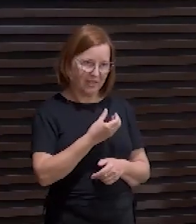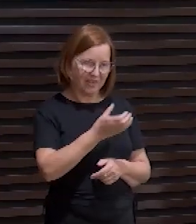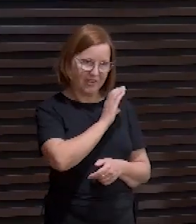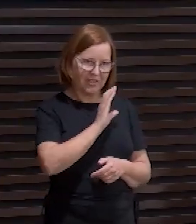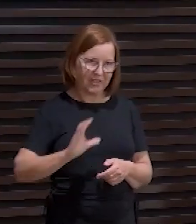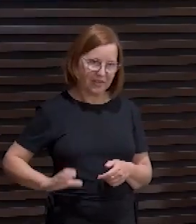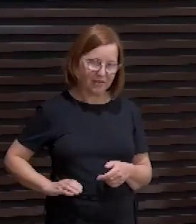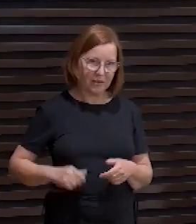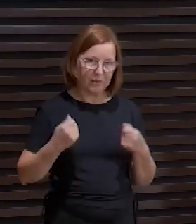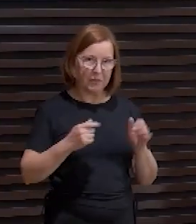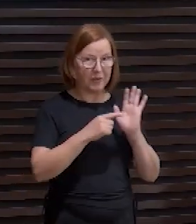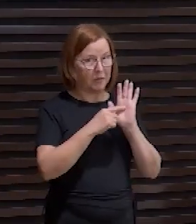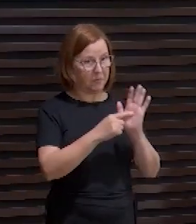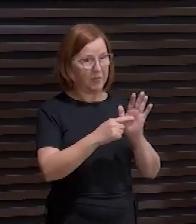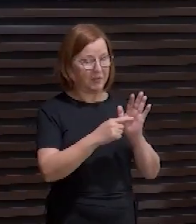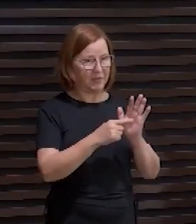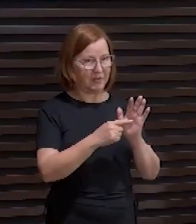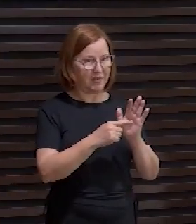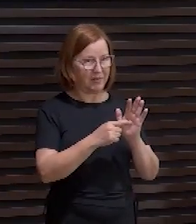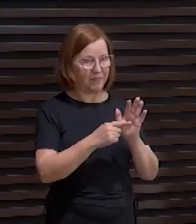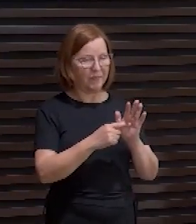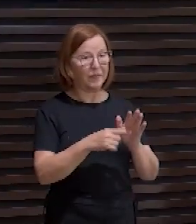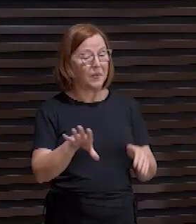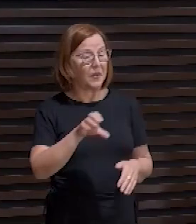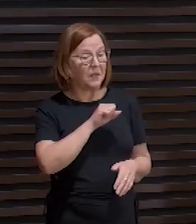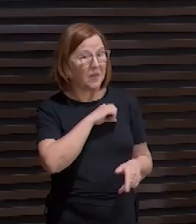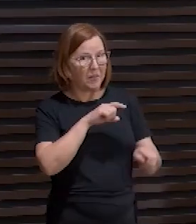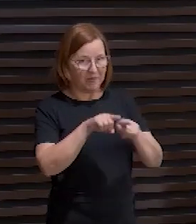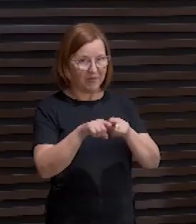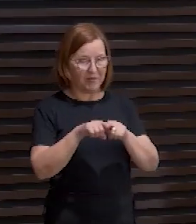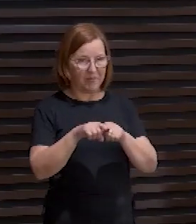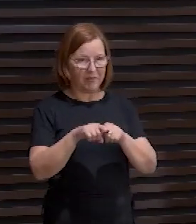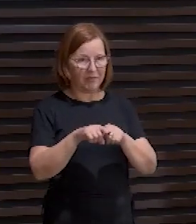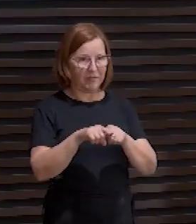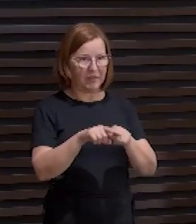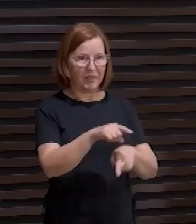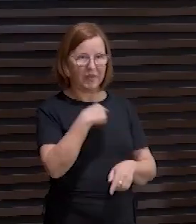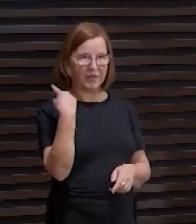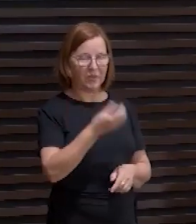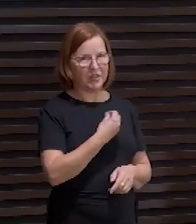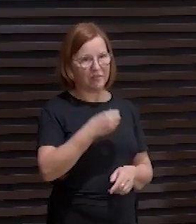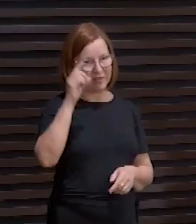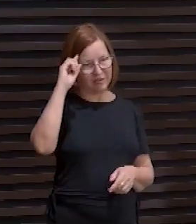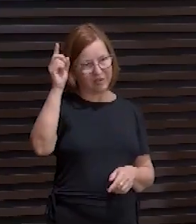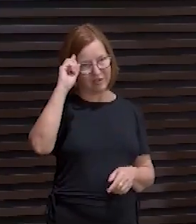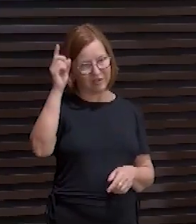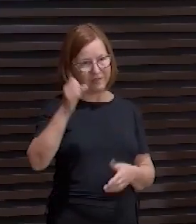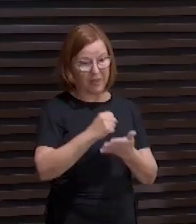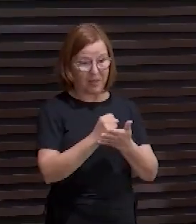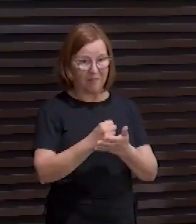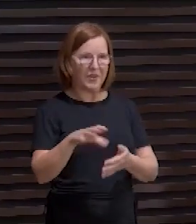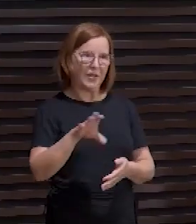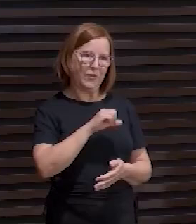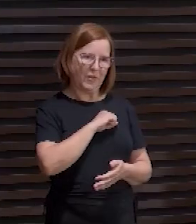amor fraternal. Isso precisa ser visto no nosso dia a dia. Amar como Cristo amou é